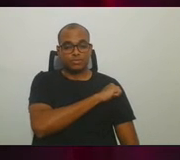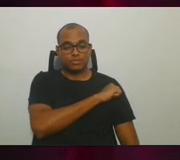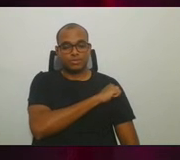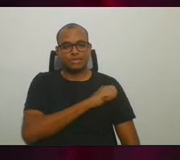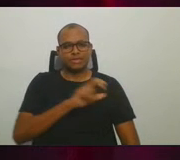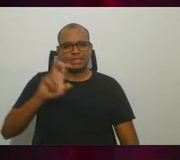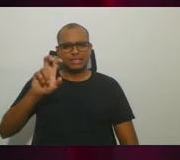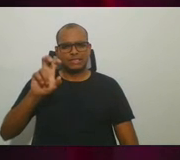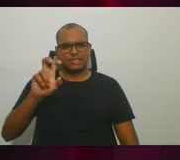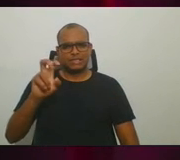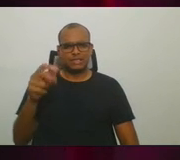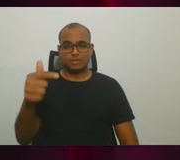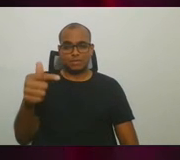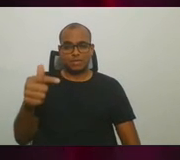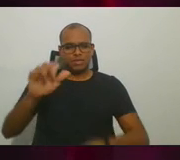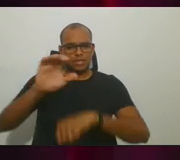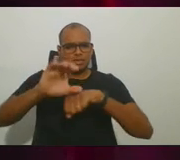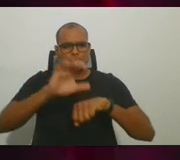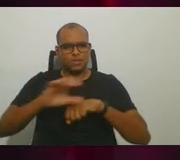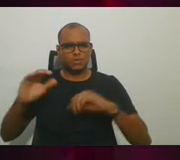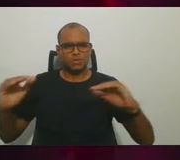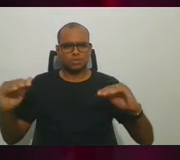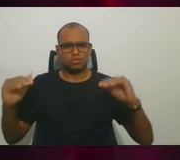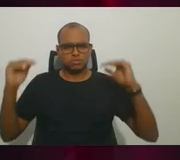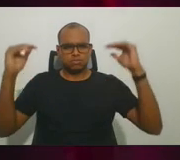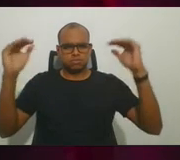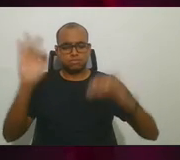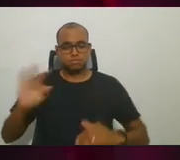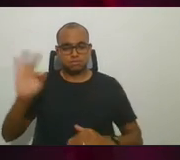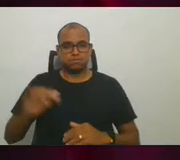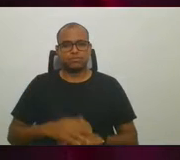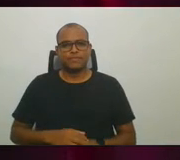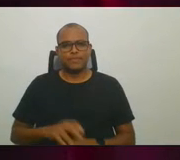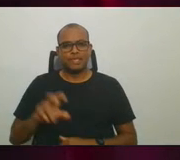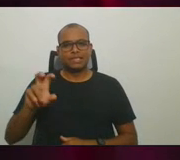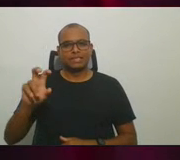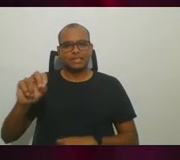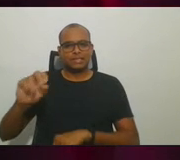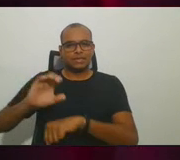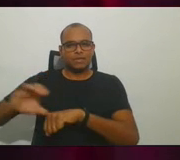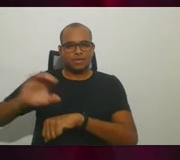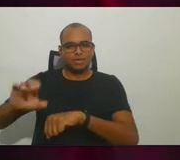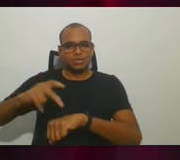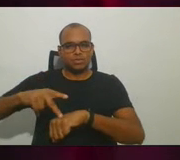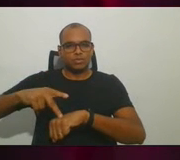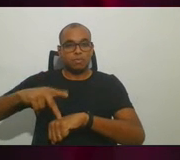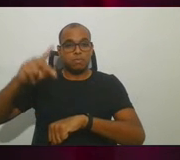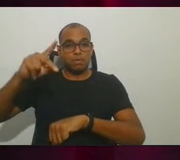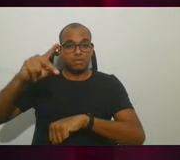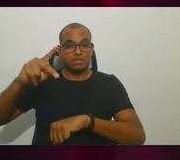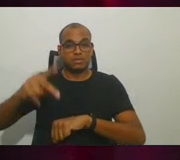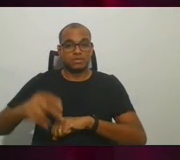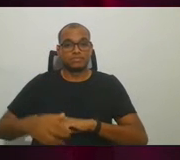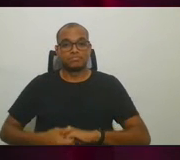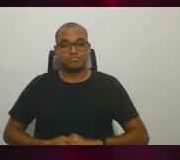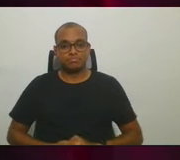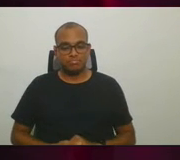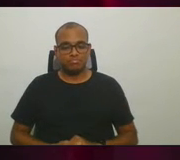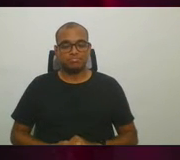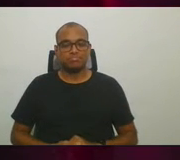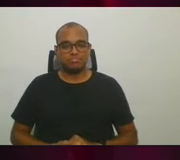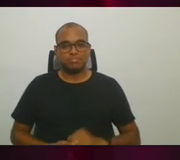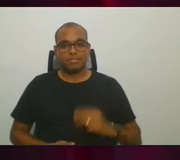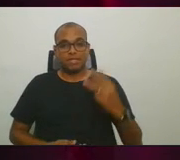57 cursos de graduação e 50 cursos de pós-graduação, sendo